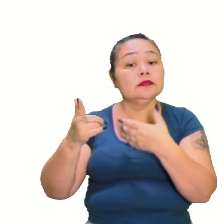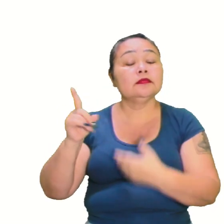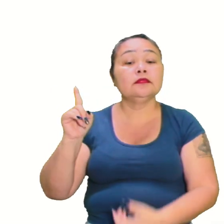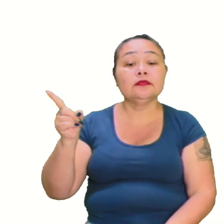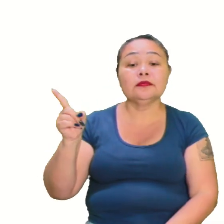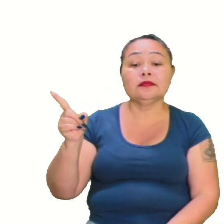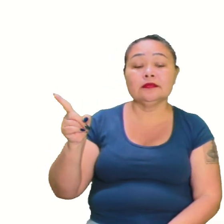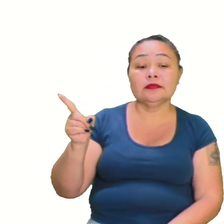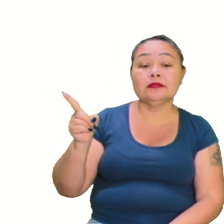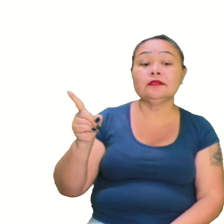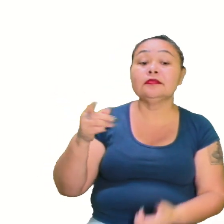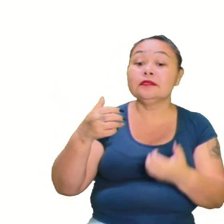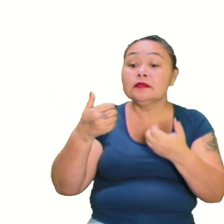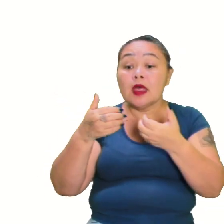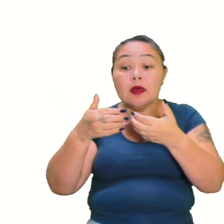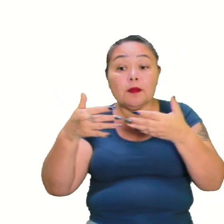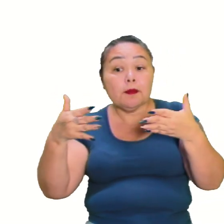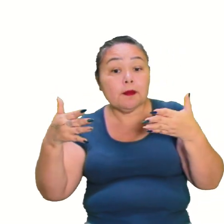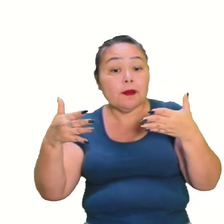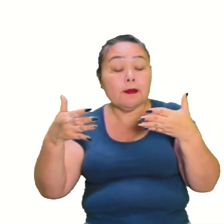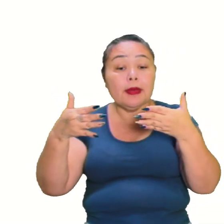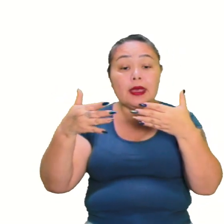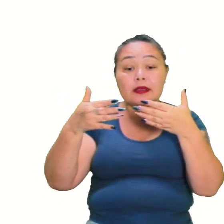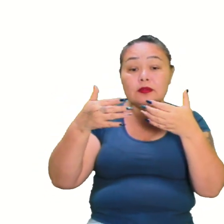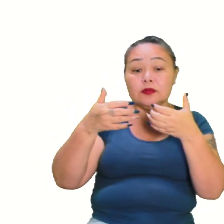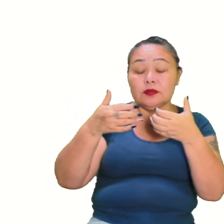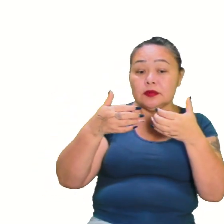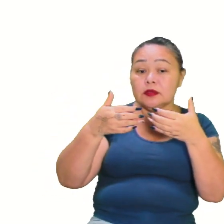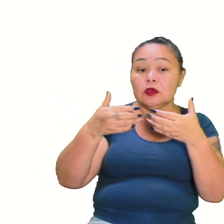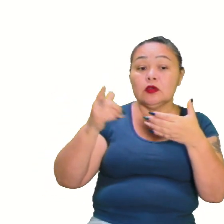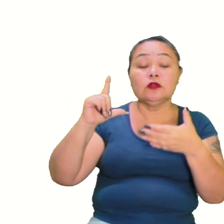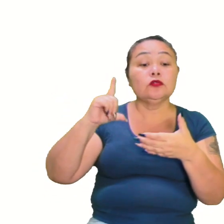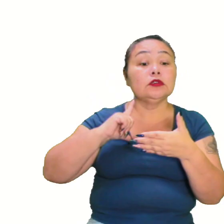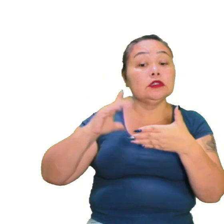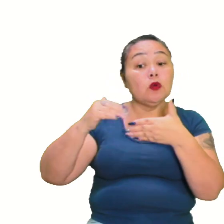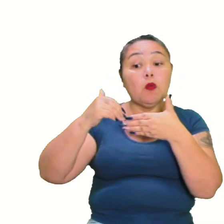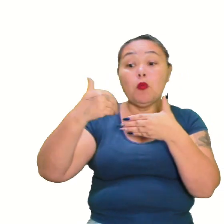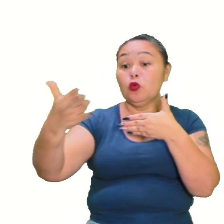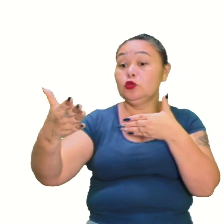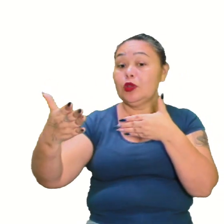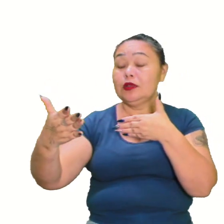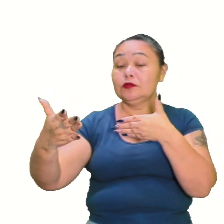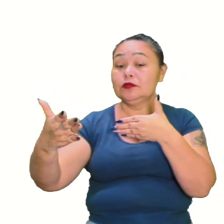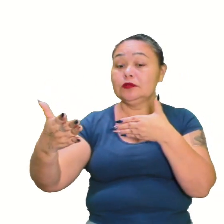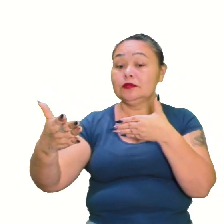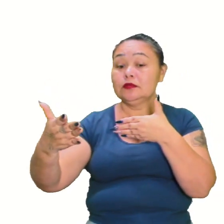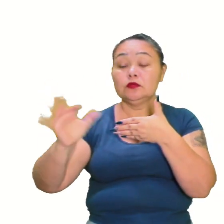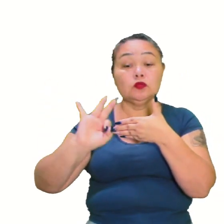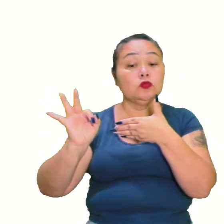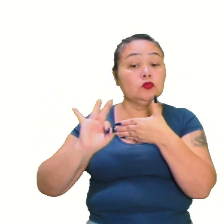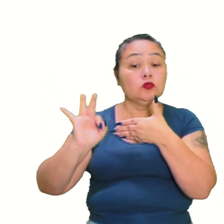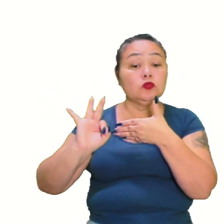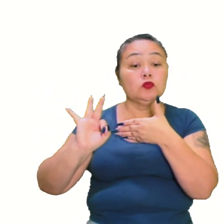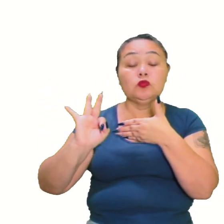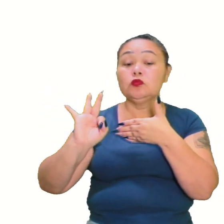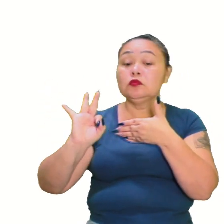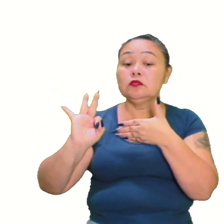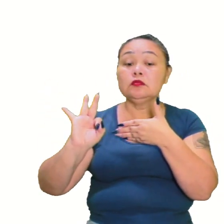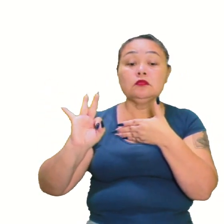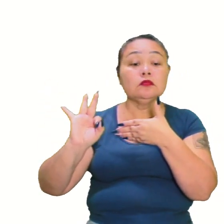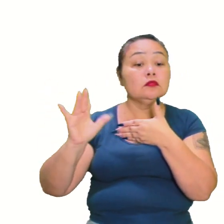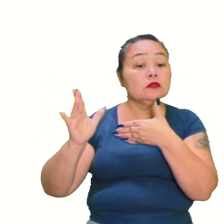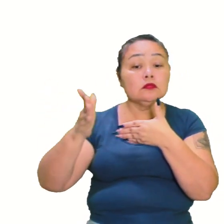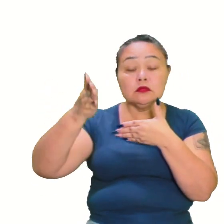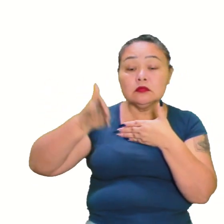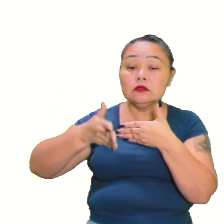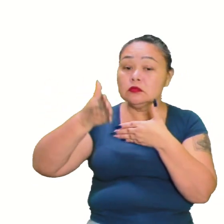nem fechado. Ele é semi-aberto, olha só aqui, ó. Semi-aberto, tá só vendo ali, gente? Só tem muro de um lado. Não tem muro então nem só na tá frente, fechado. nem atrás.